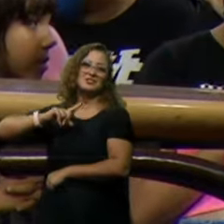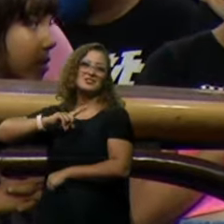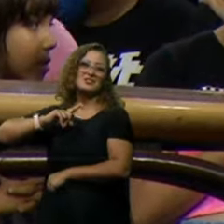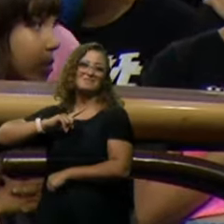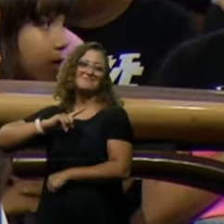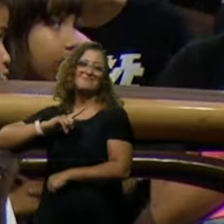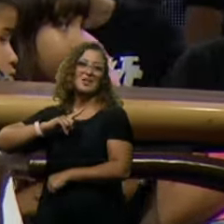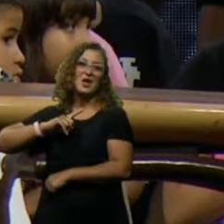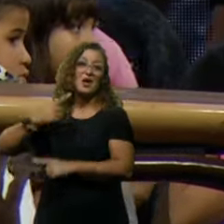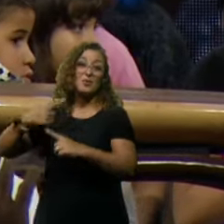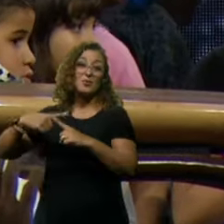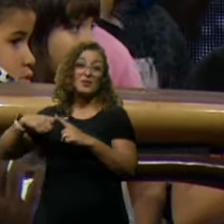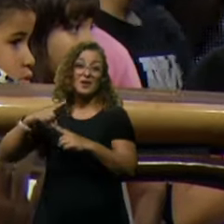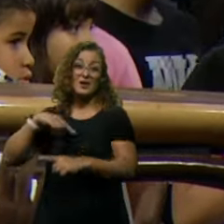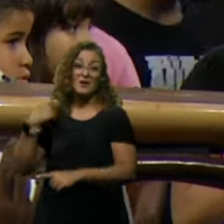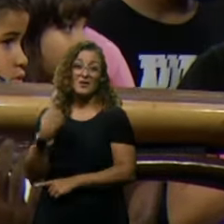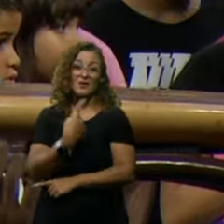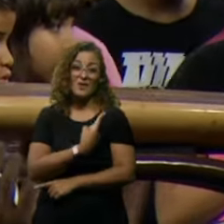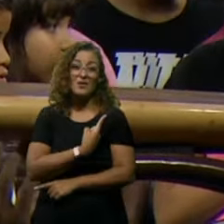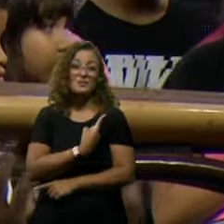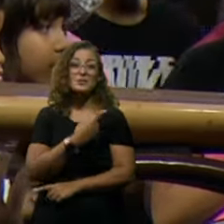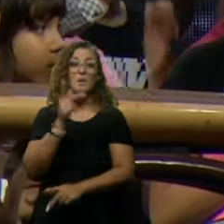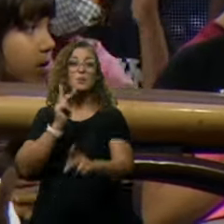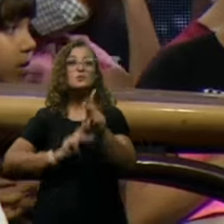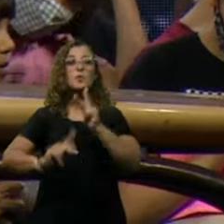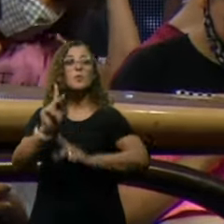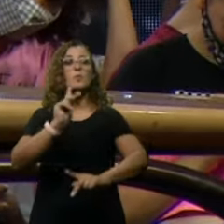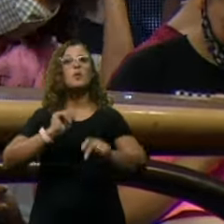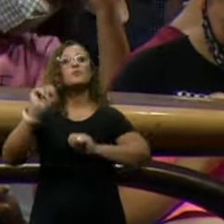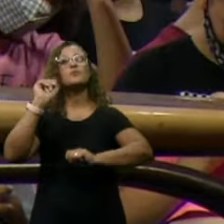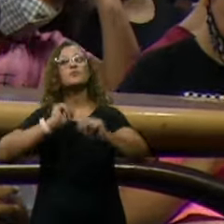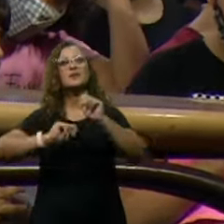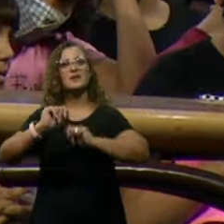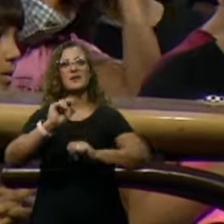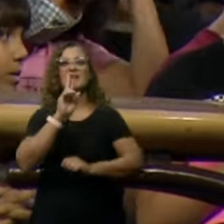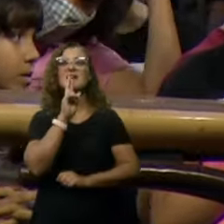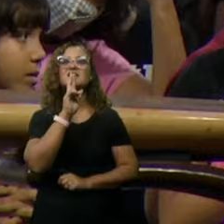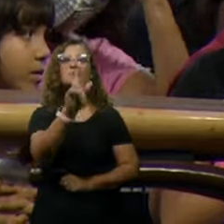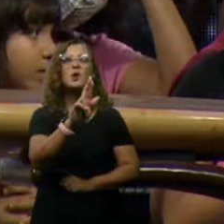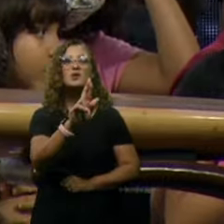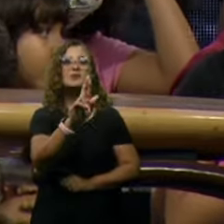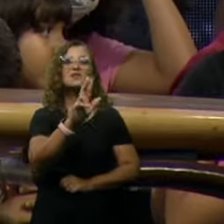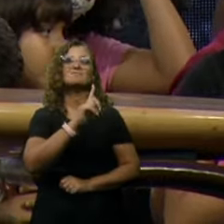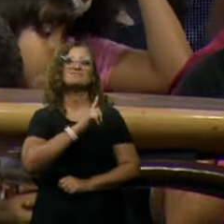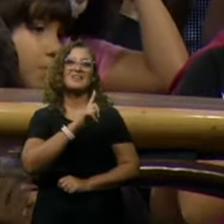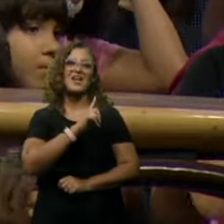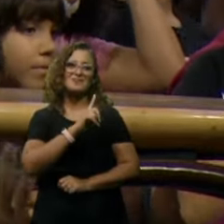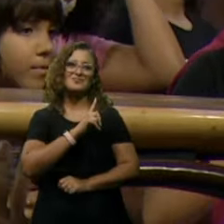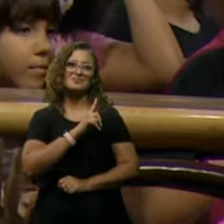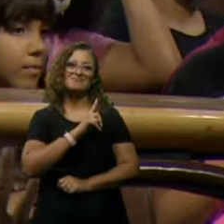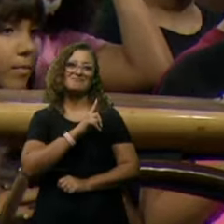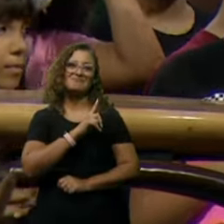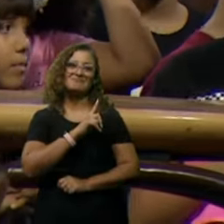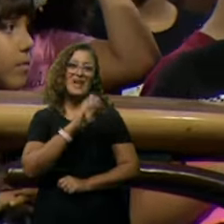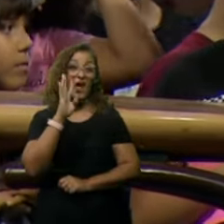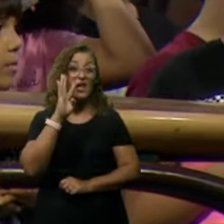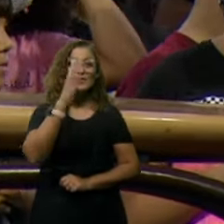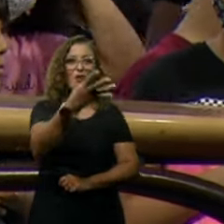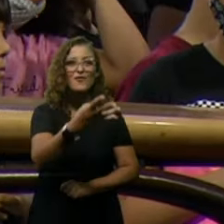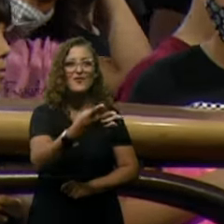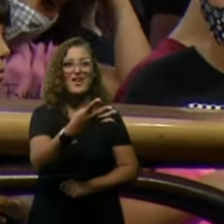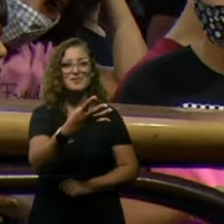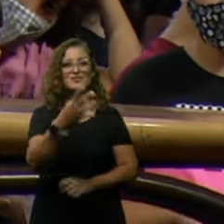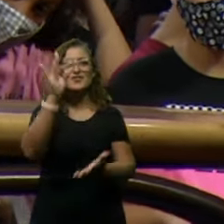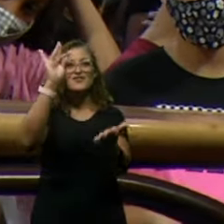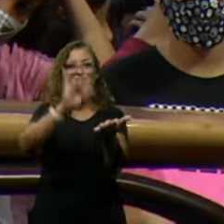é porque nós somos aqueles o que trazem resultado você vai sair daqui para ir